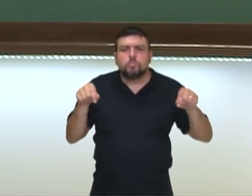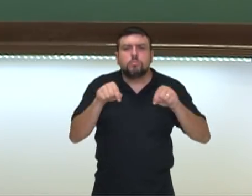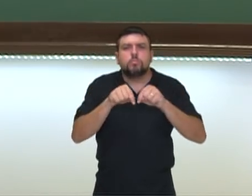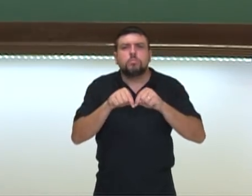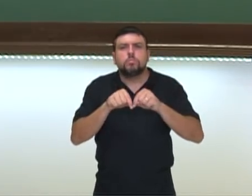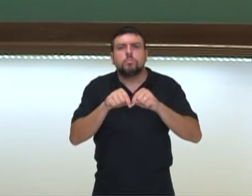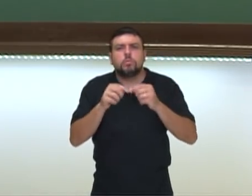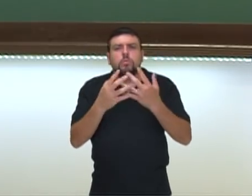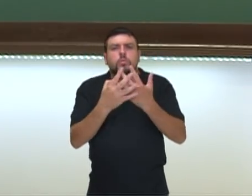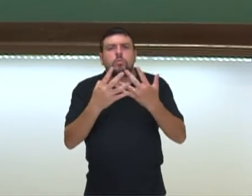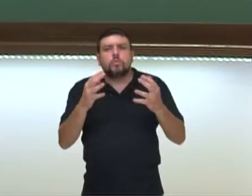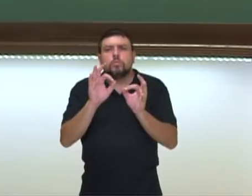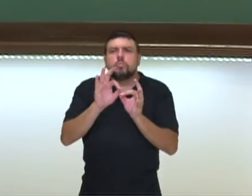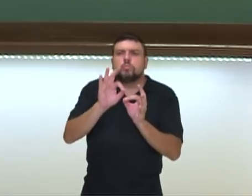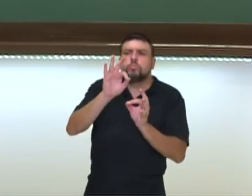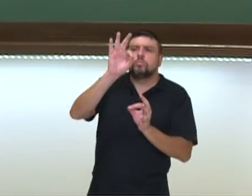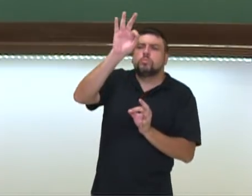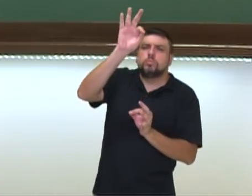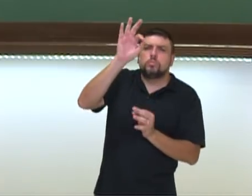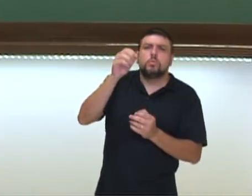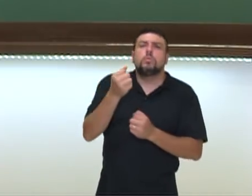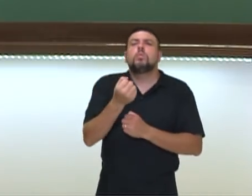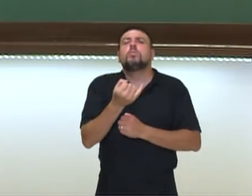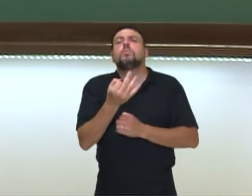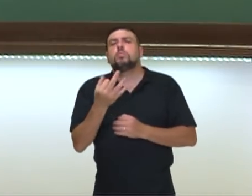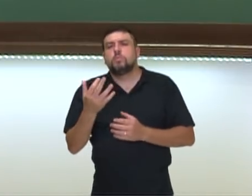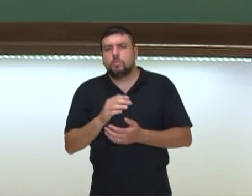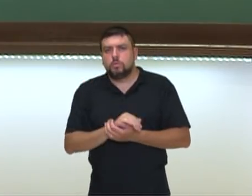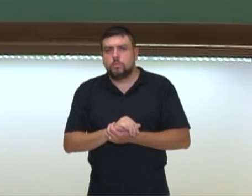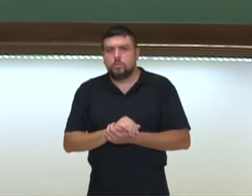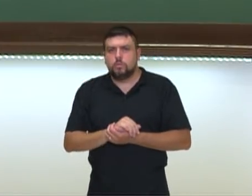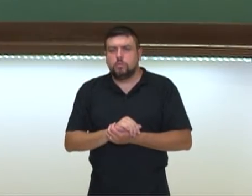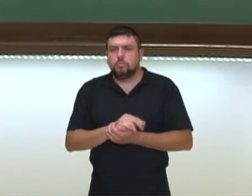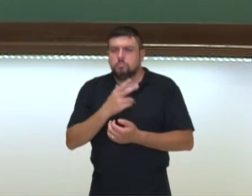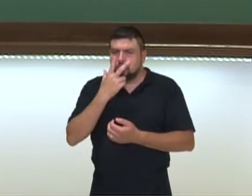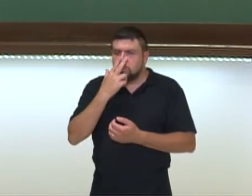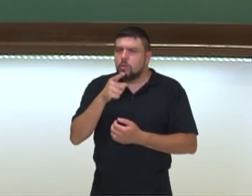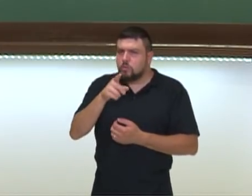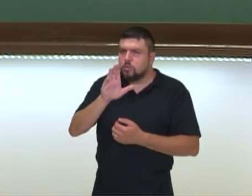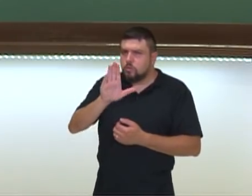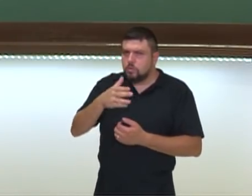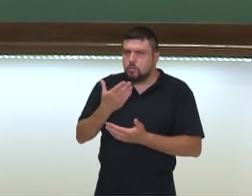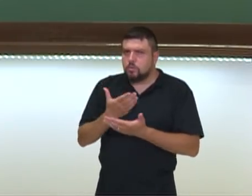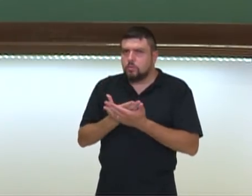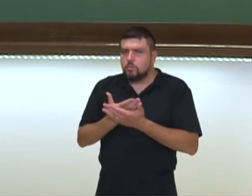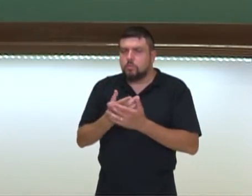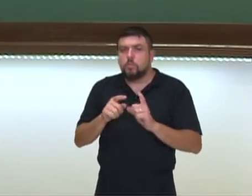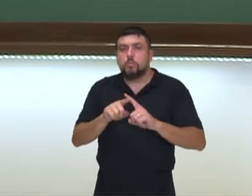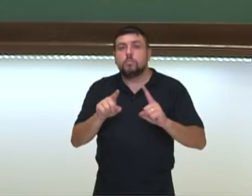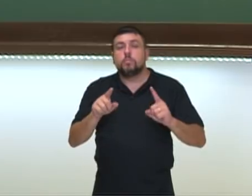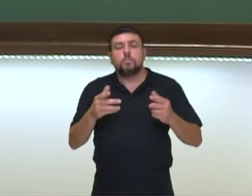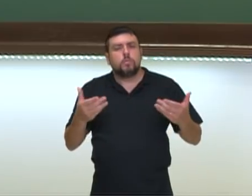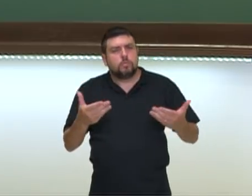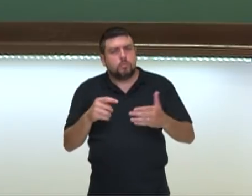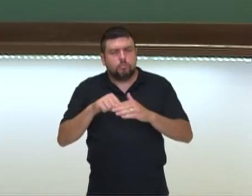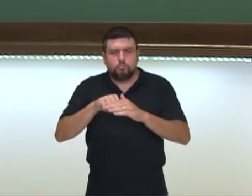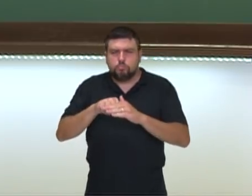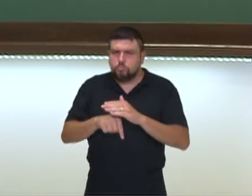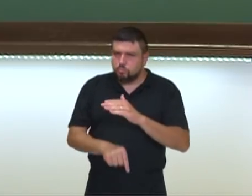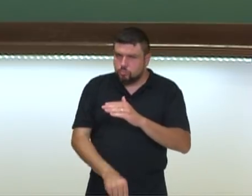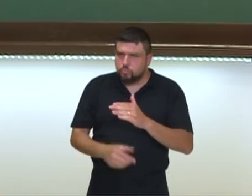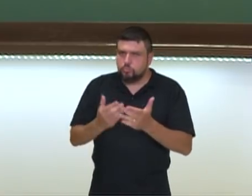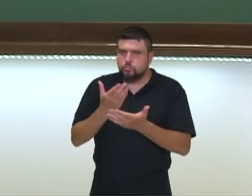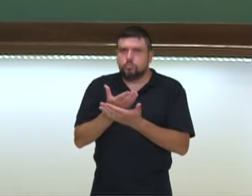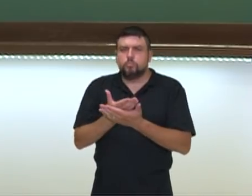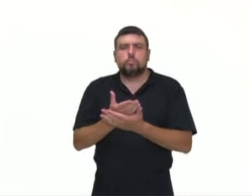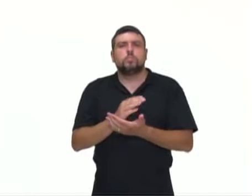rede? Provavelmente você já deve ter estudado, você já deve ter visto algum, mas vamos hoje se aprofundar um pouco mais nesse